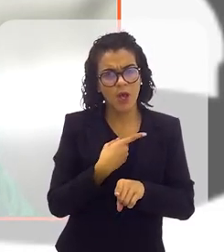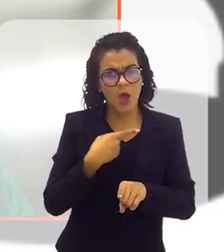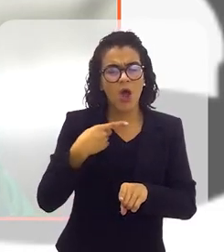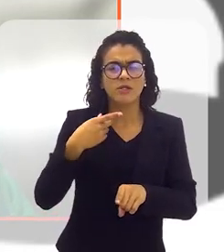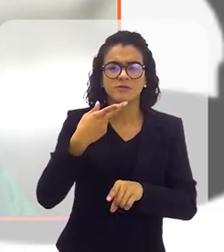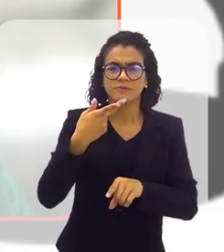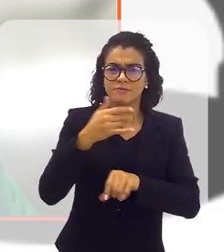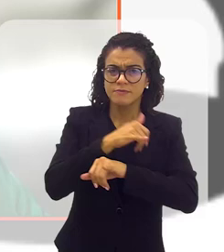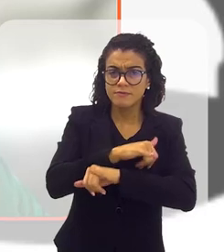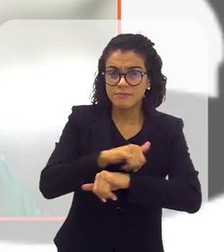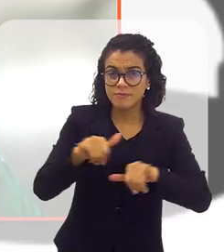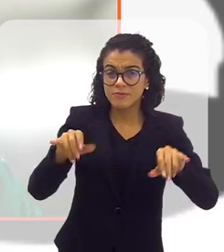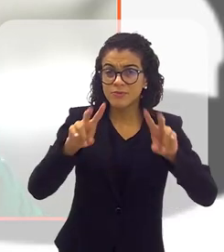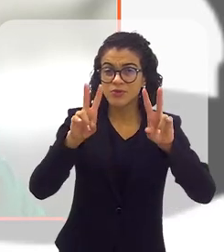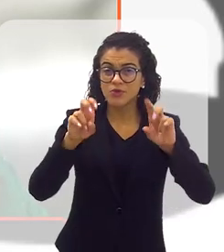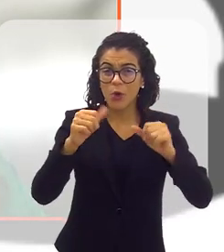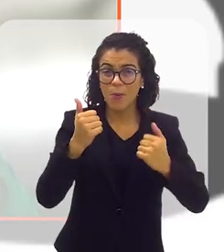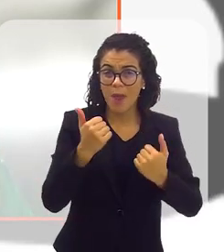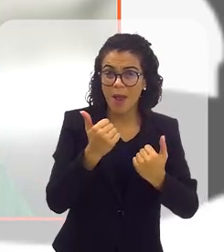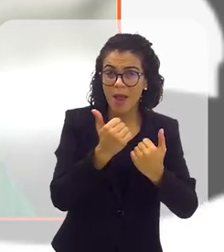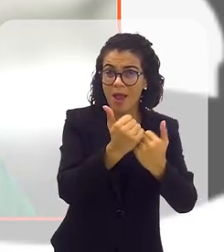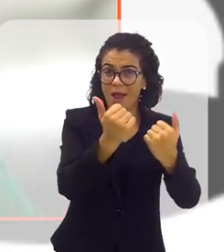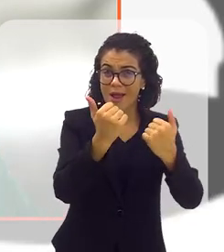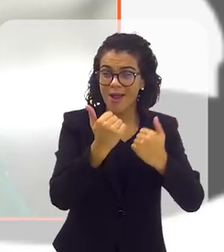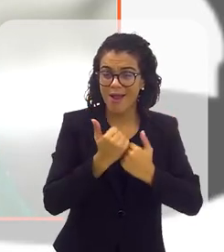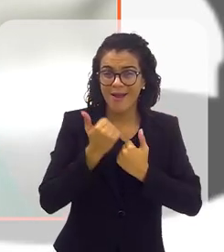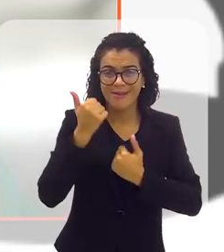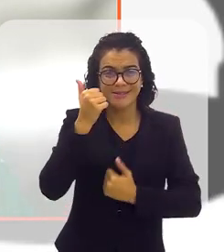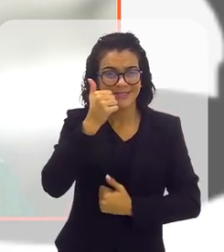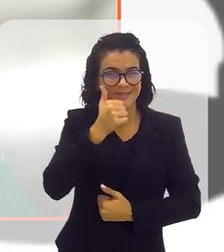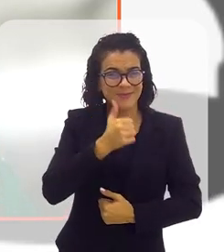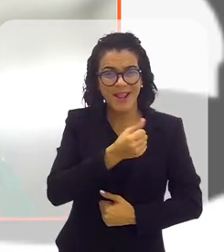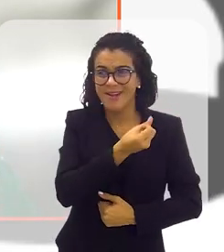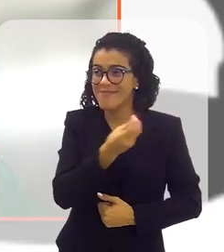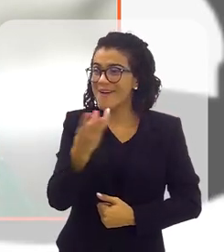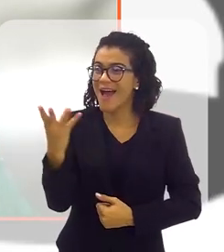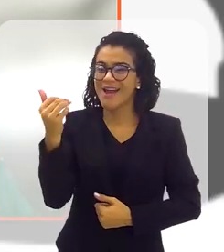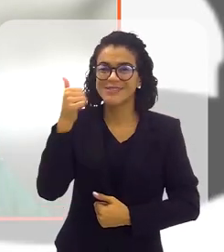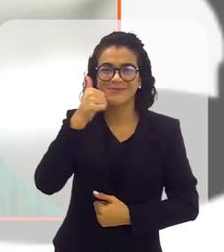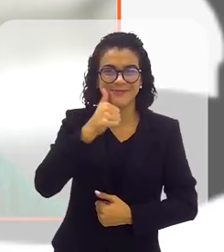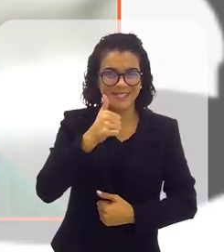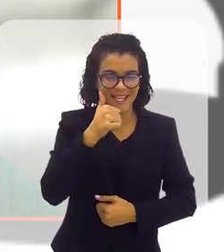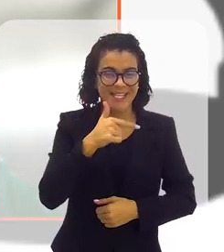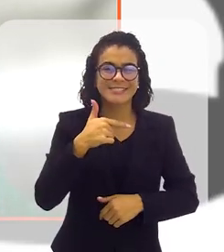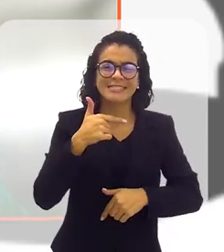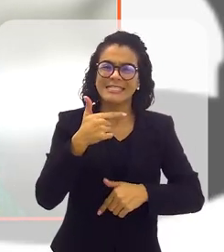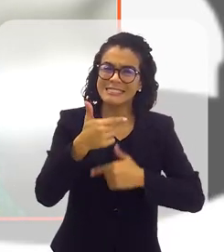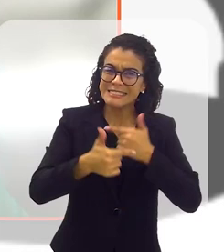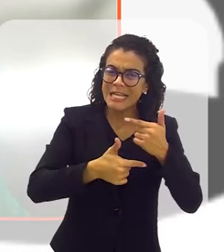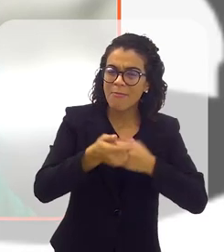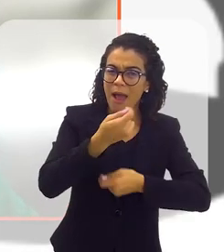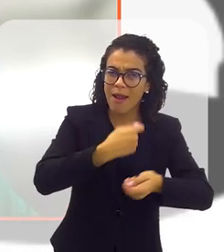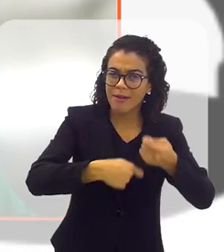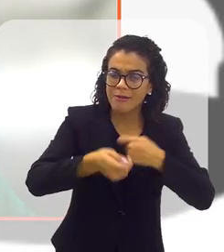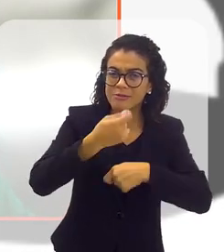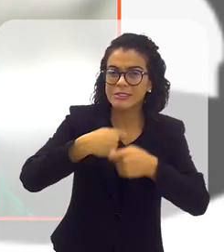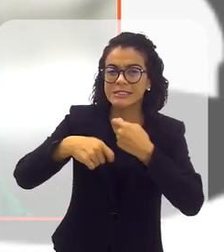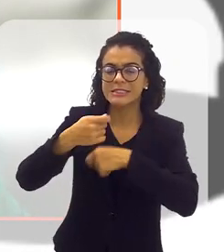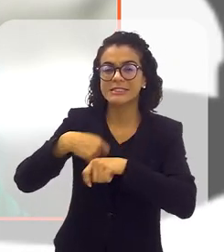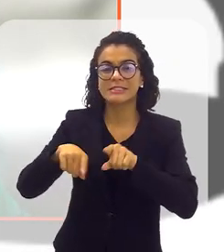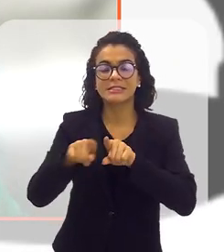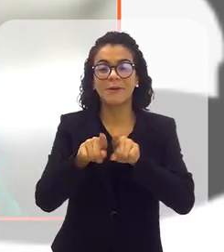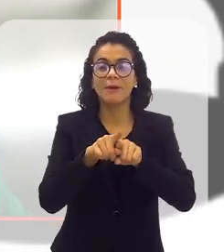e falamos também sobre esse apoio mútuo entre nós mulheres, entre tantas mulheres que fazem negócios entre